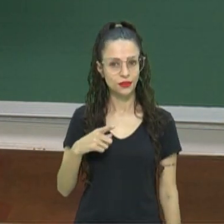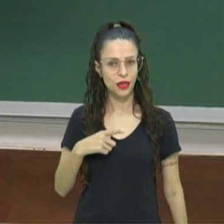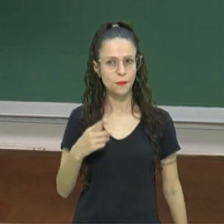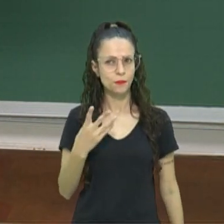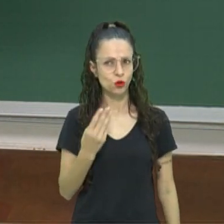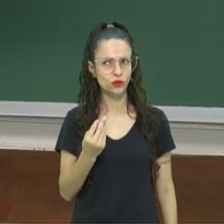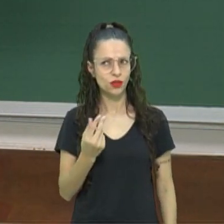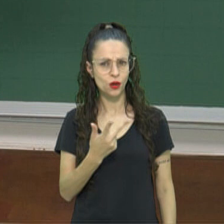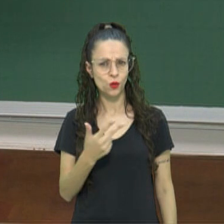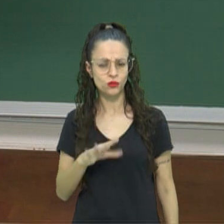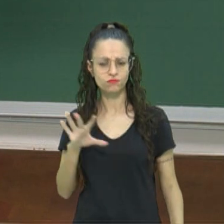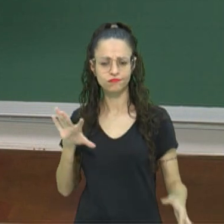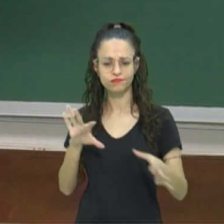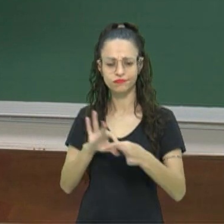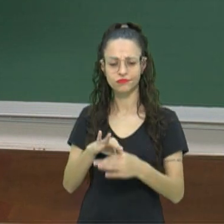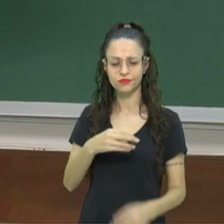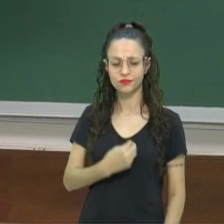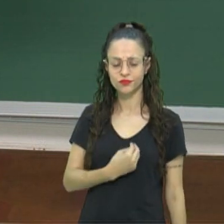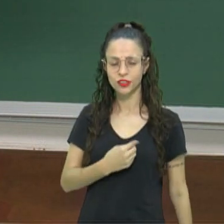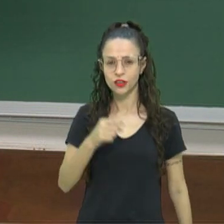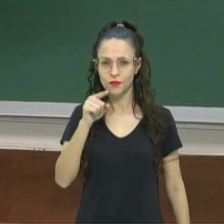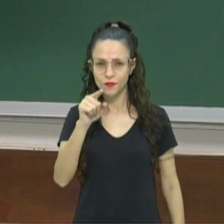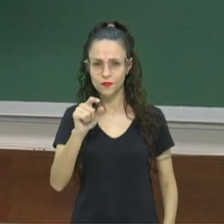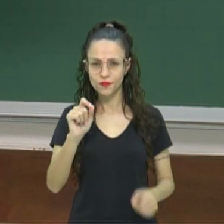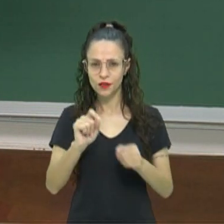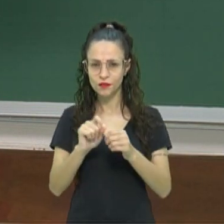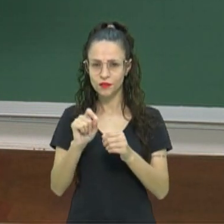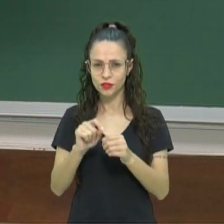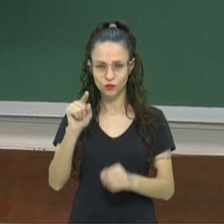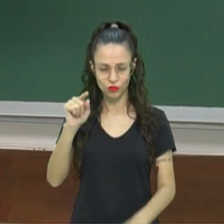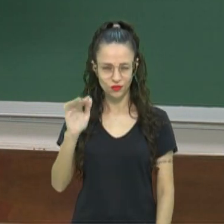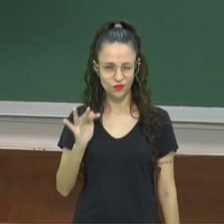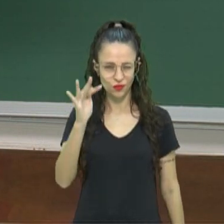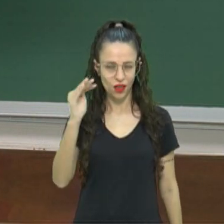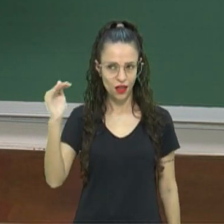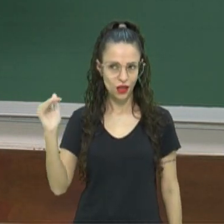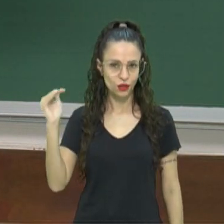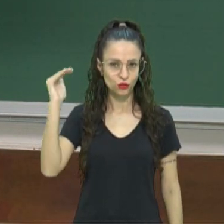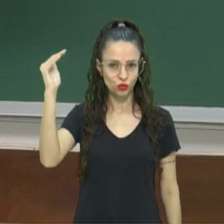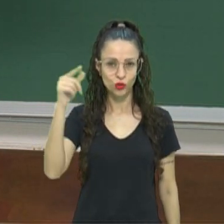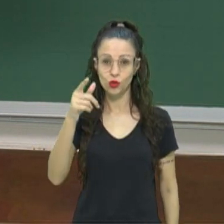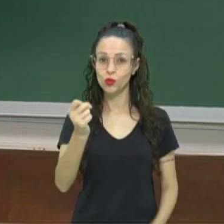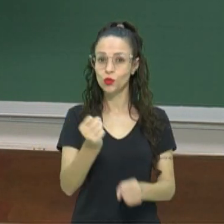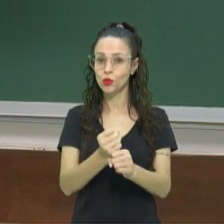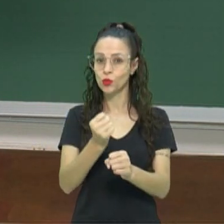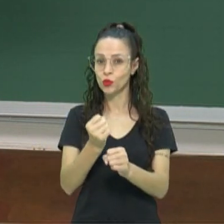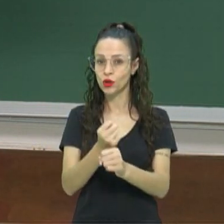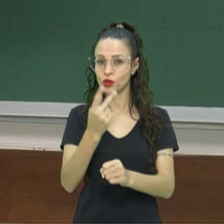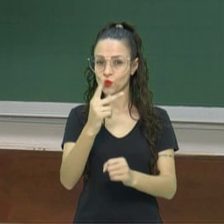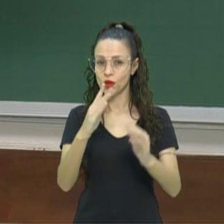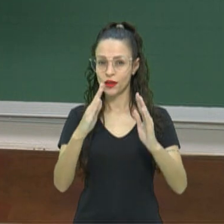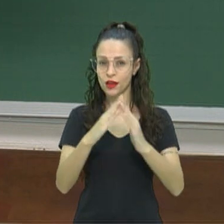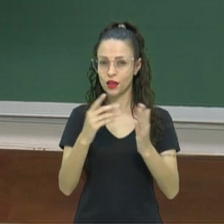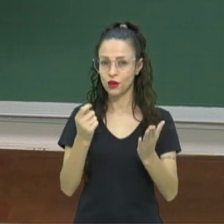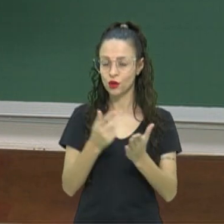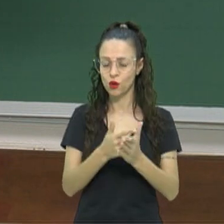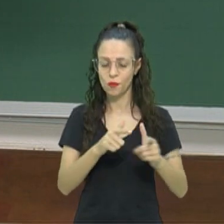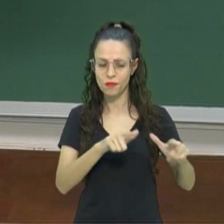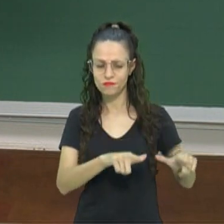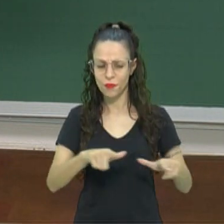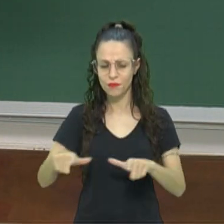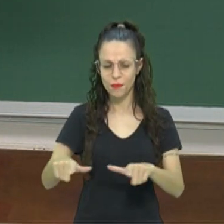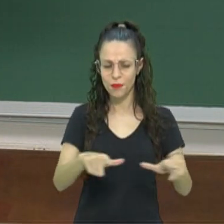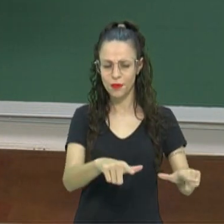sua vida. Você vai fazer qualquer coisa, quando você for adulto lá, construir sua casa, comprar piso, comprar carpê,